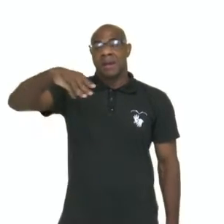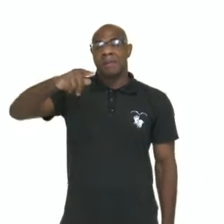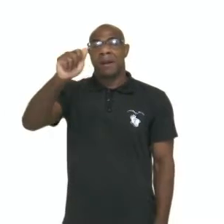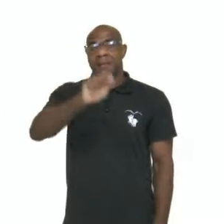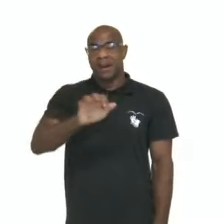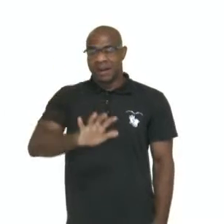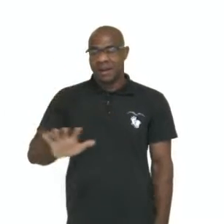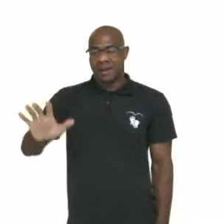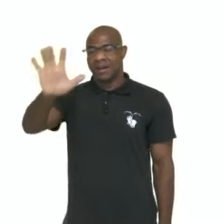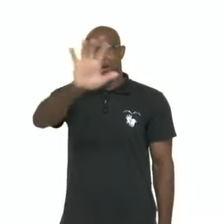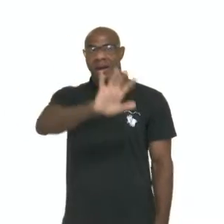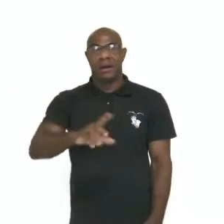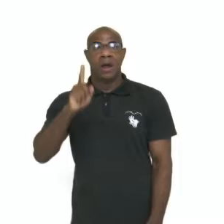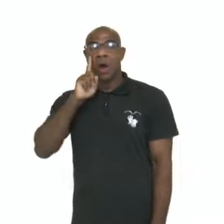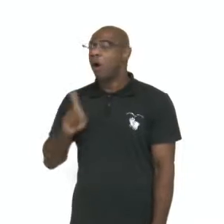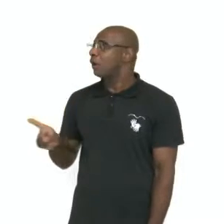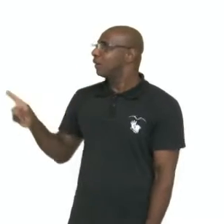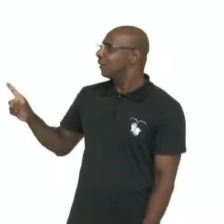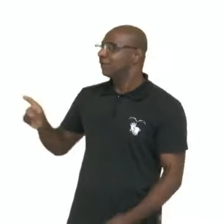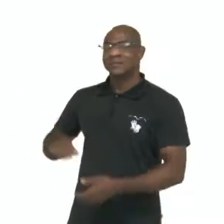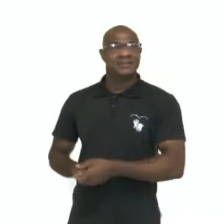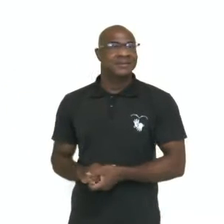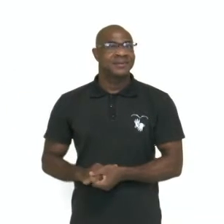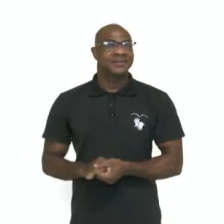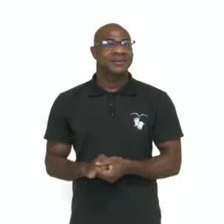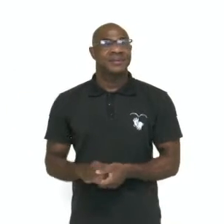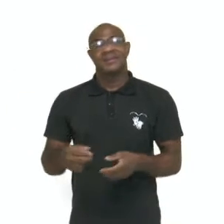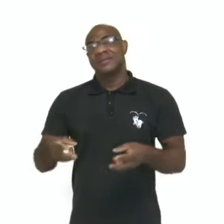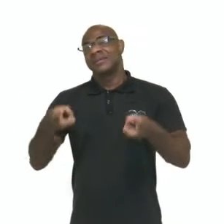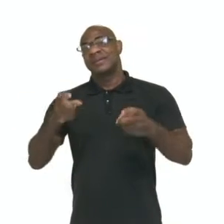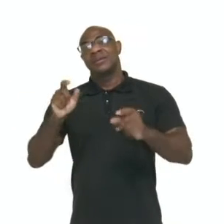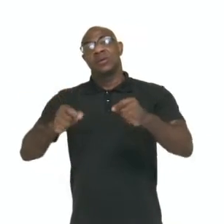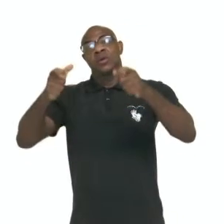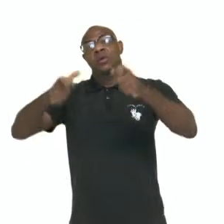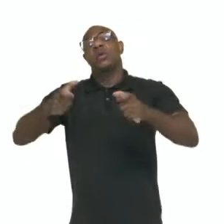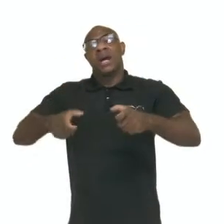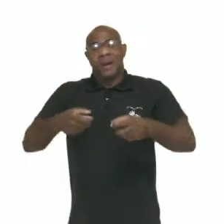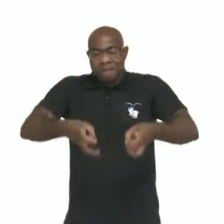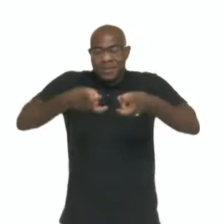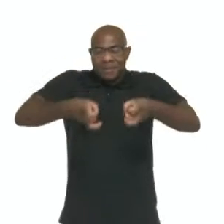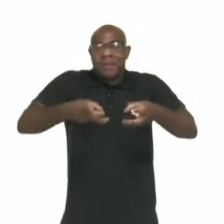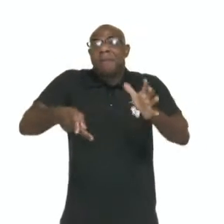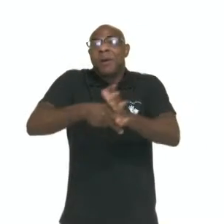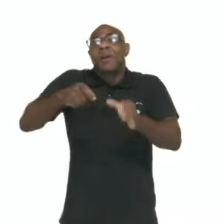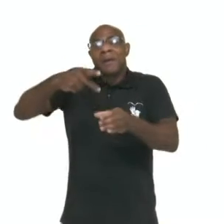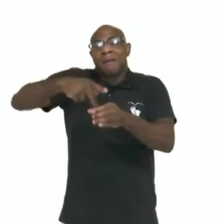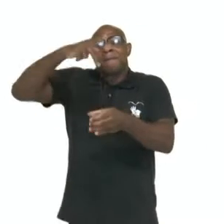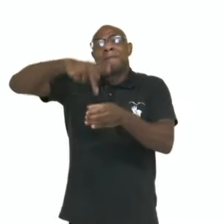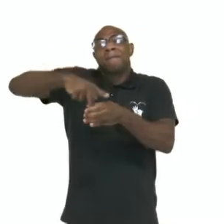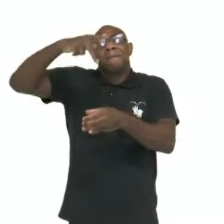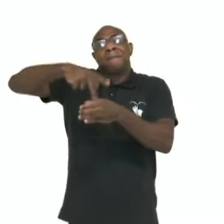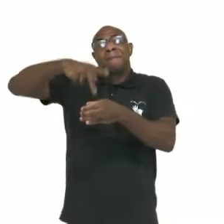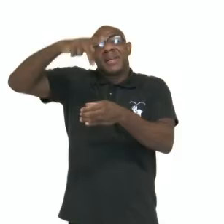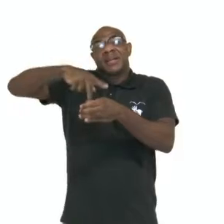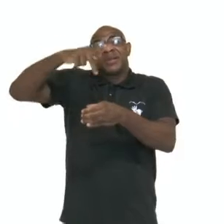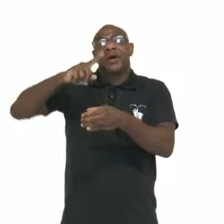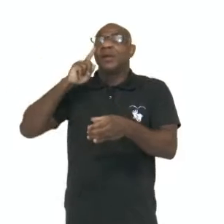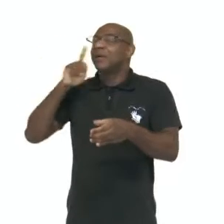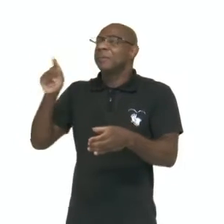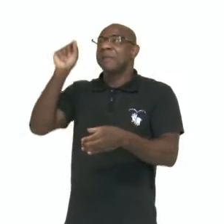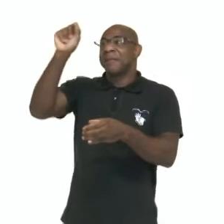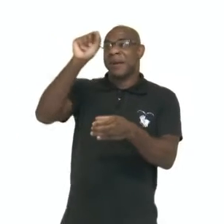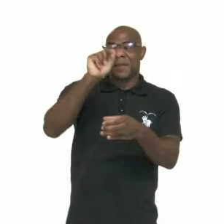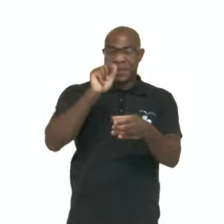está localizado, então, cada principal lugar de exploração de petróleo, né, pesca, região